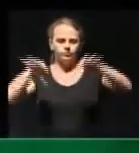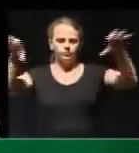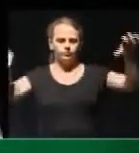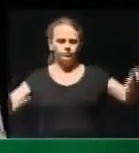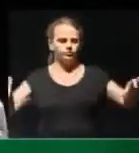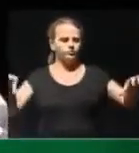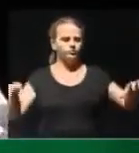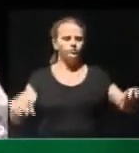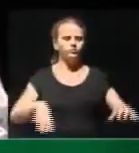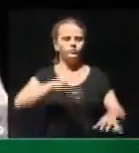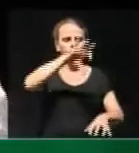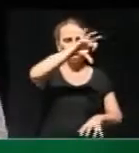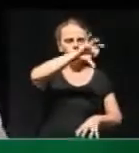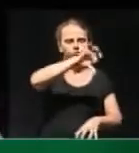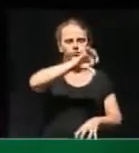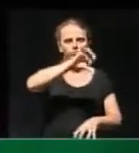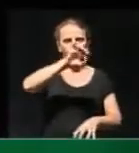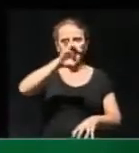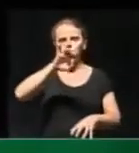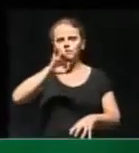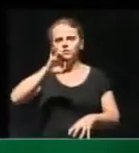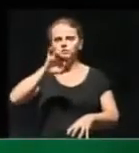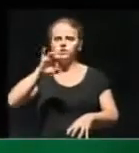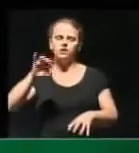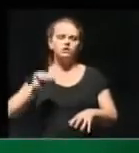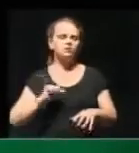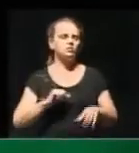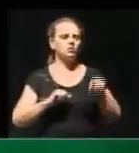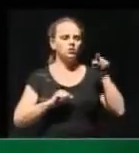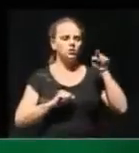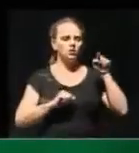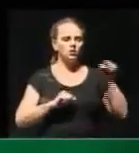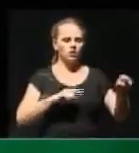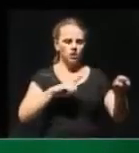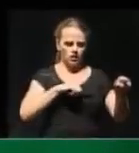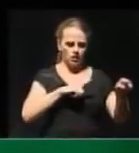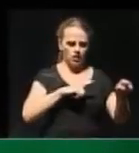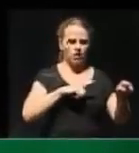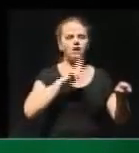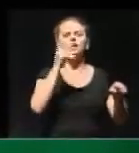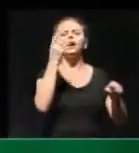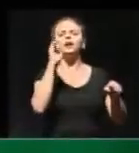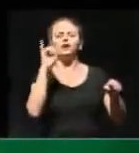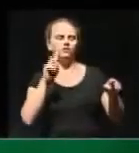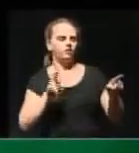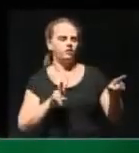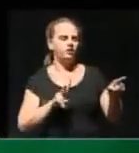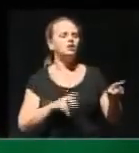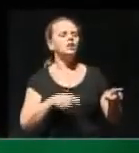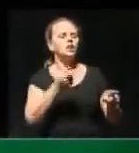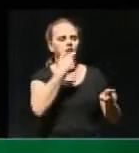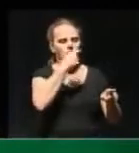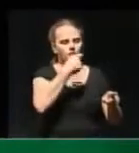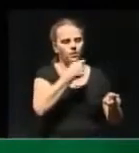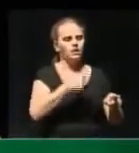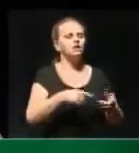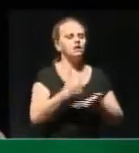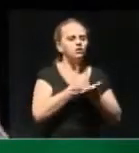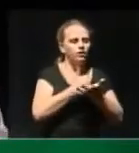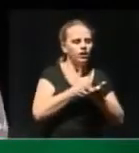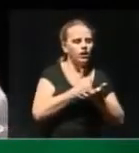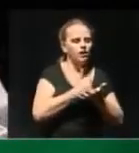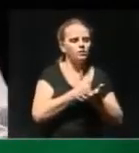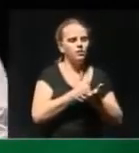900 casais, o indivíduo que tinha HIV tomaria remédio antirretroviral mais precocemente, e nos